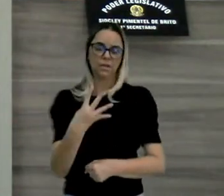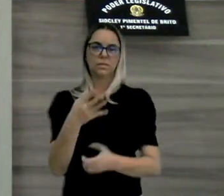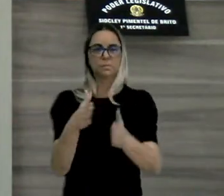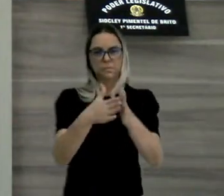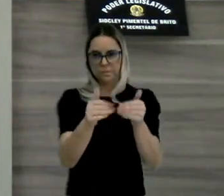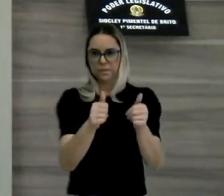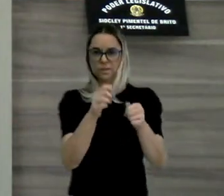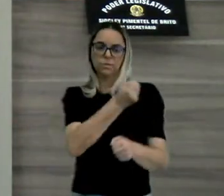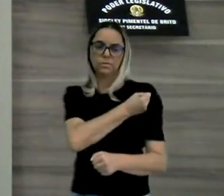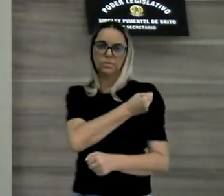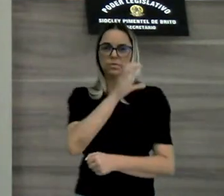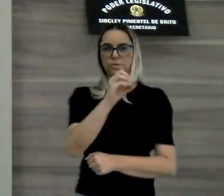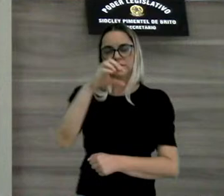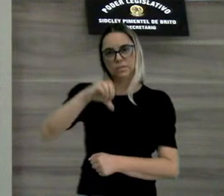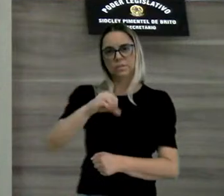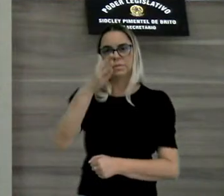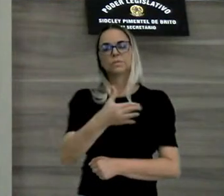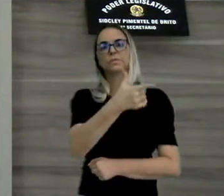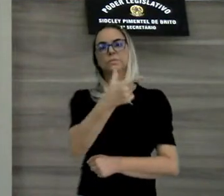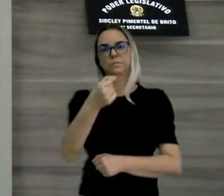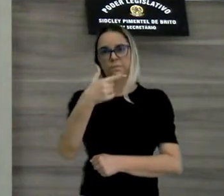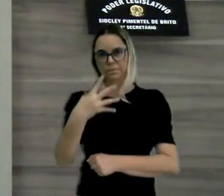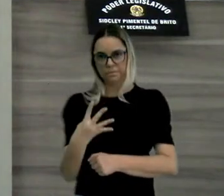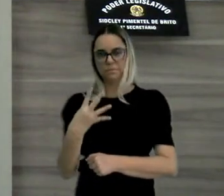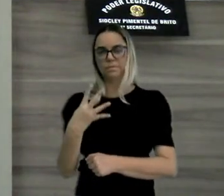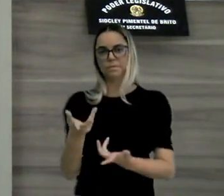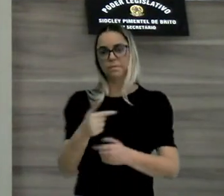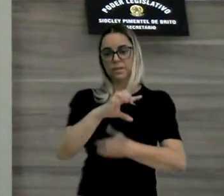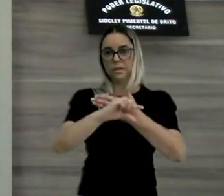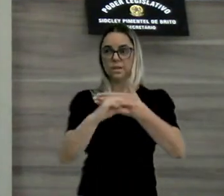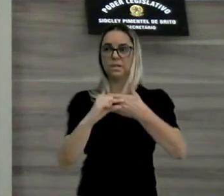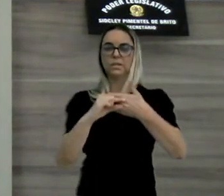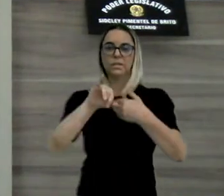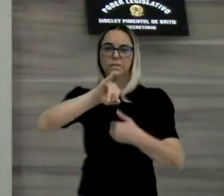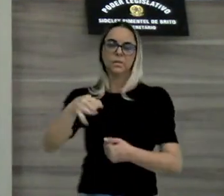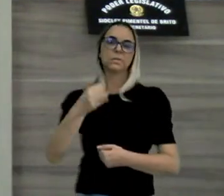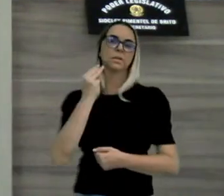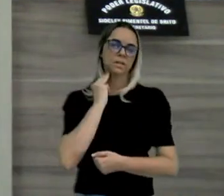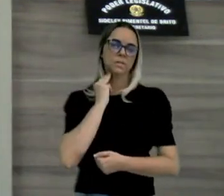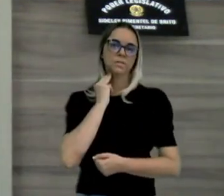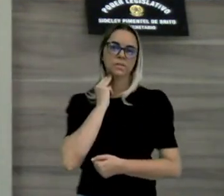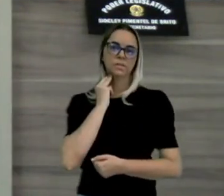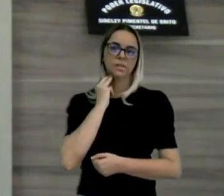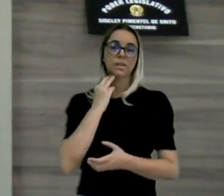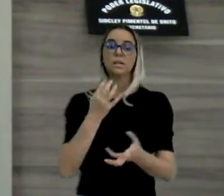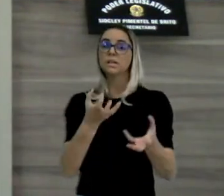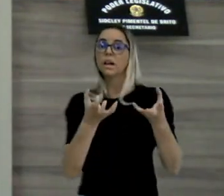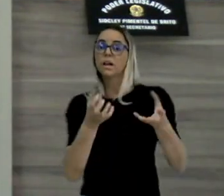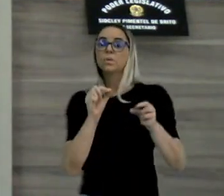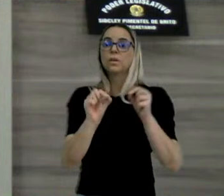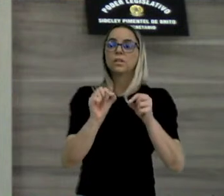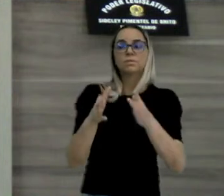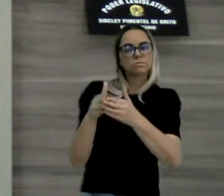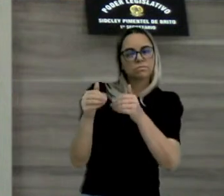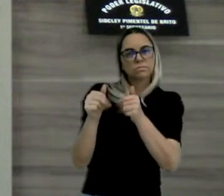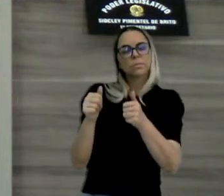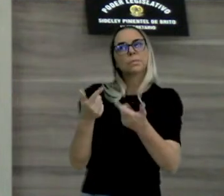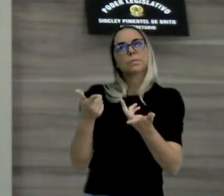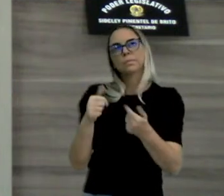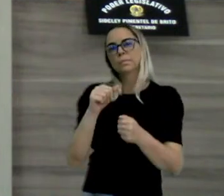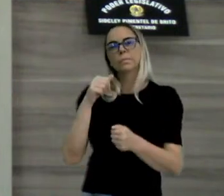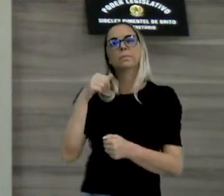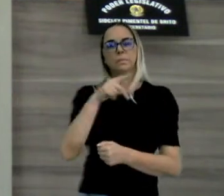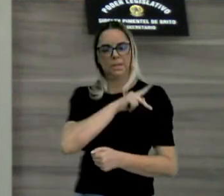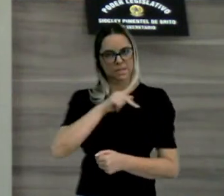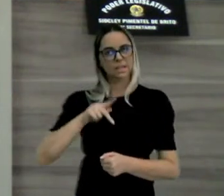número 09/2022 de autoria do Vereador João mede de Oliveira que requer o presidente da Câmara Municipal que proceda com a